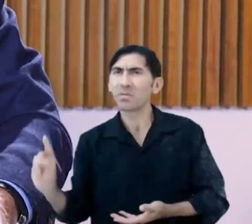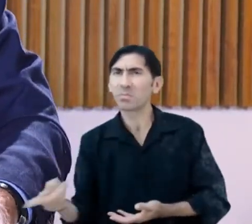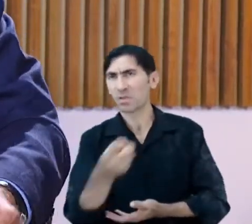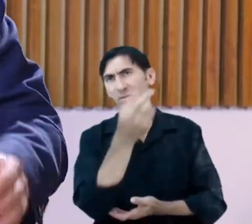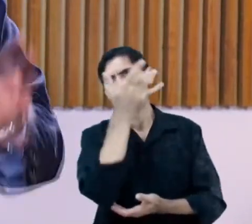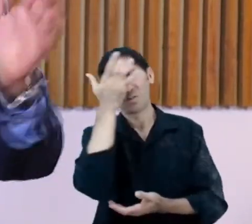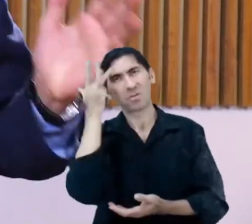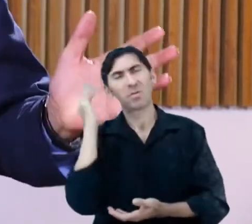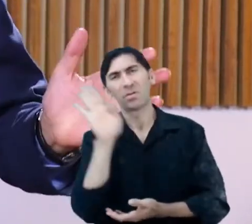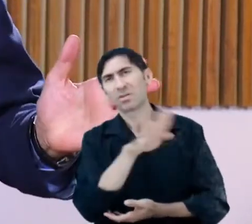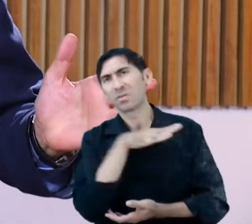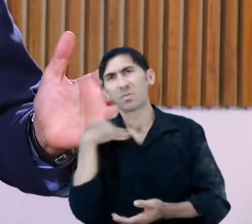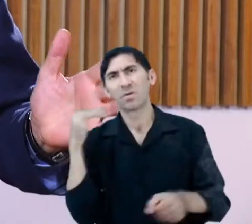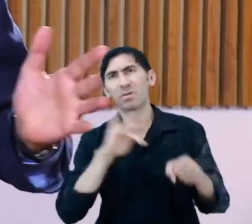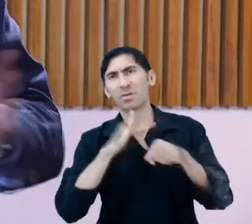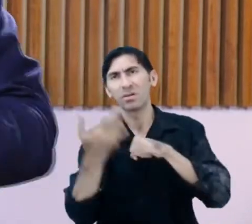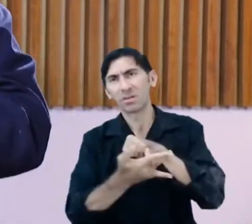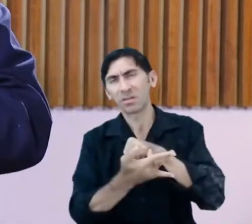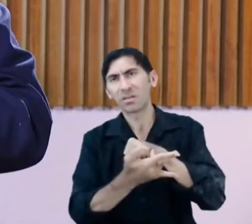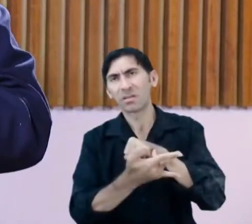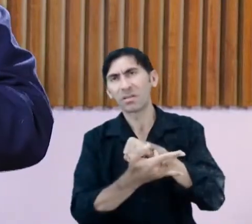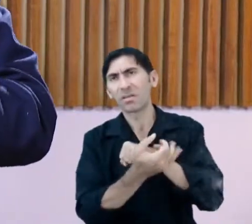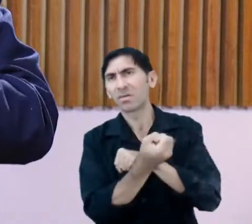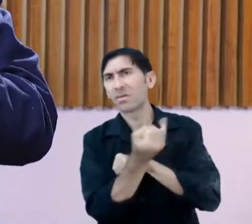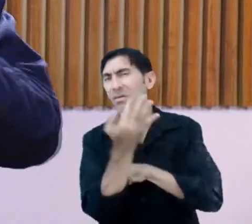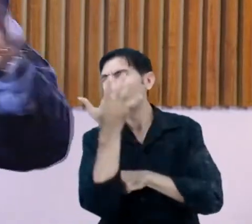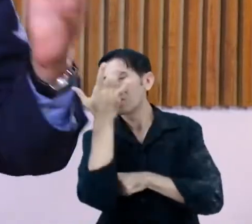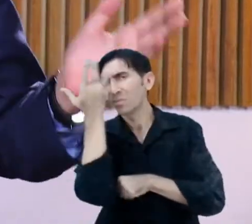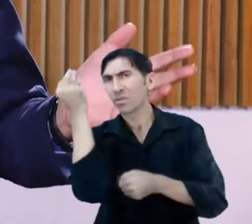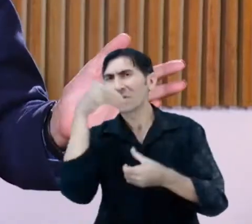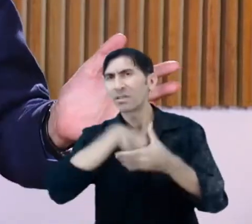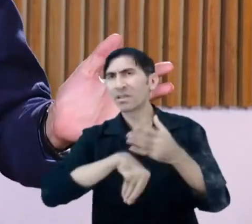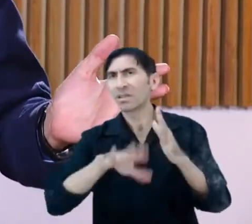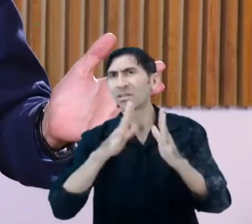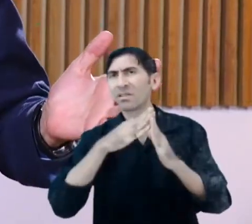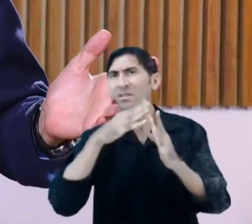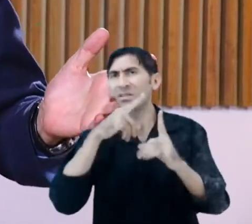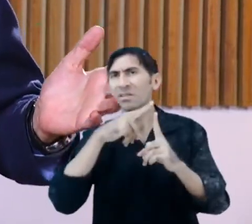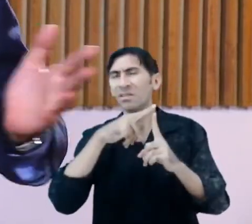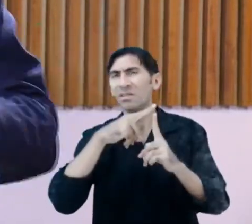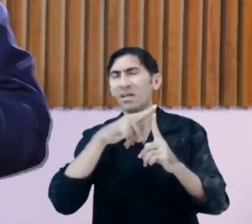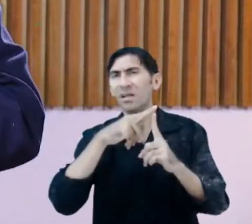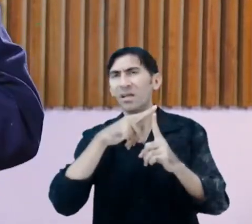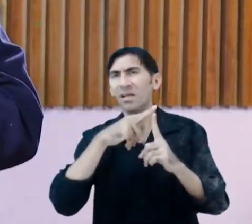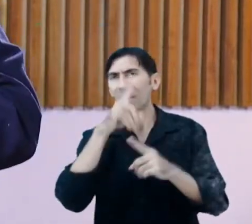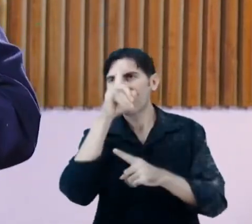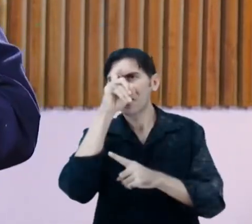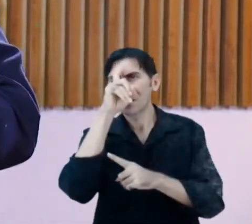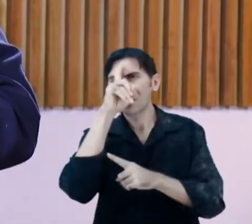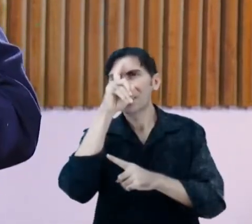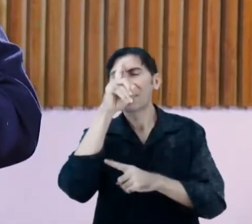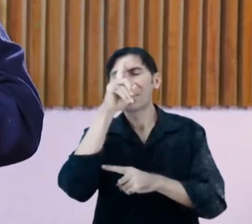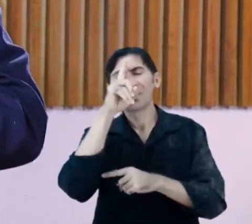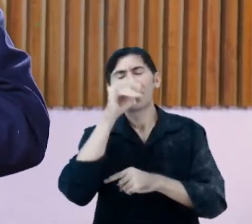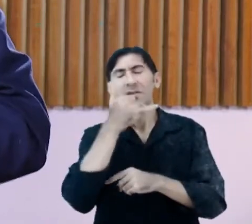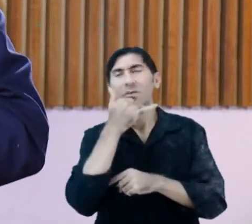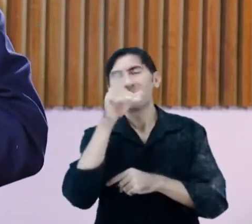Quantas pessoas sofrendo nos hospitais? Quantos lares dissolvidos? Quantas